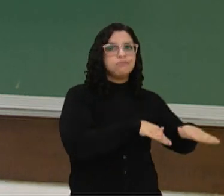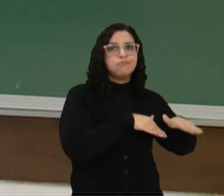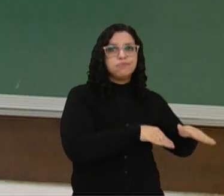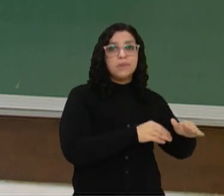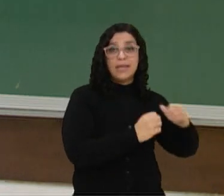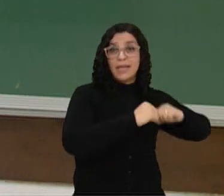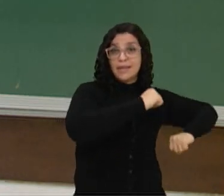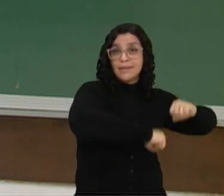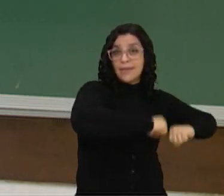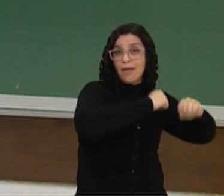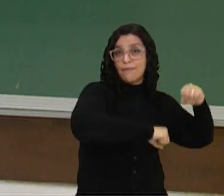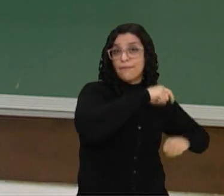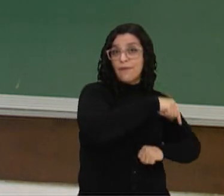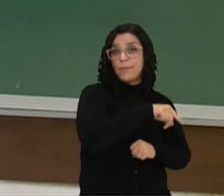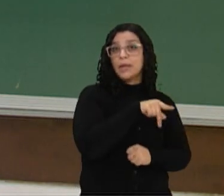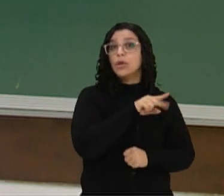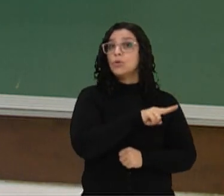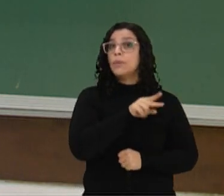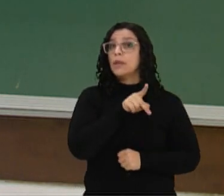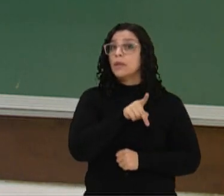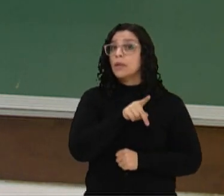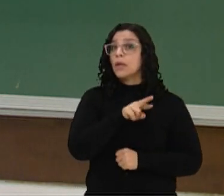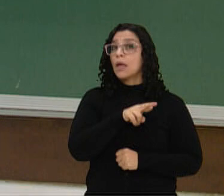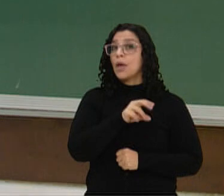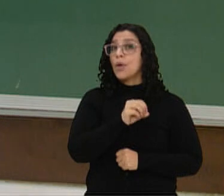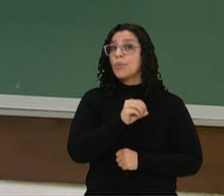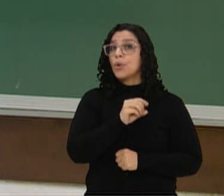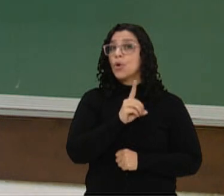ele é comprado por alguém, eu vou usar a palavrinha